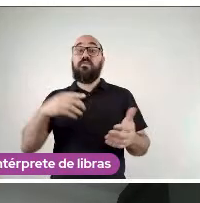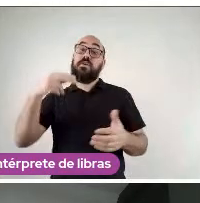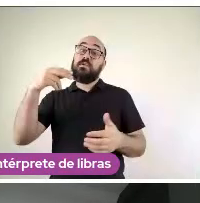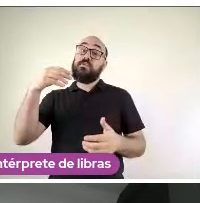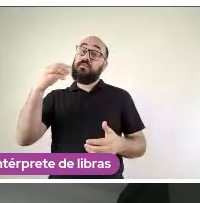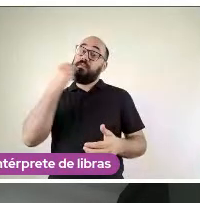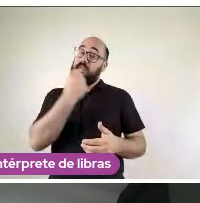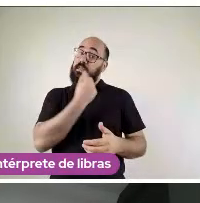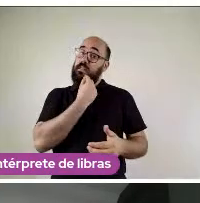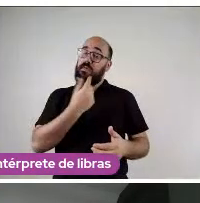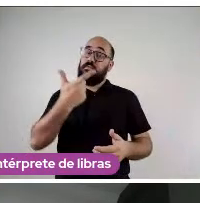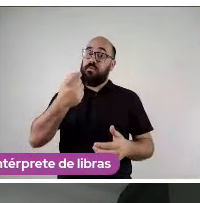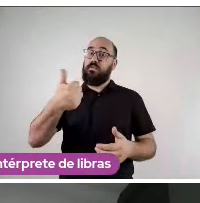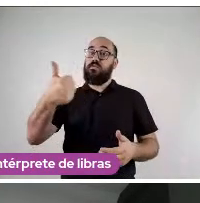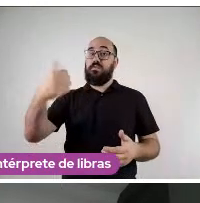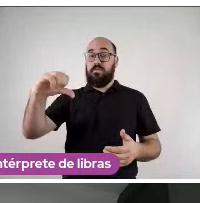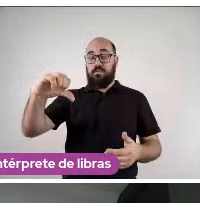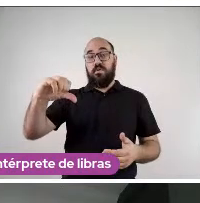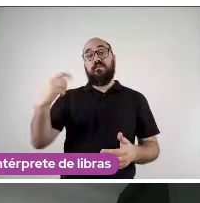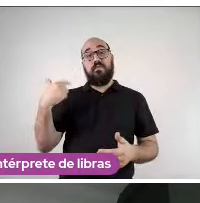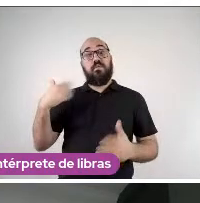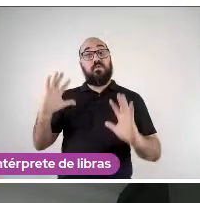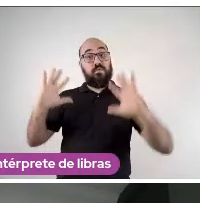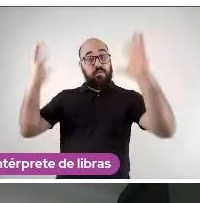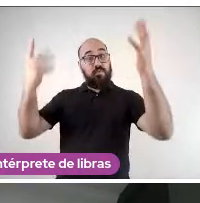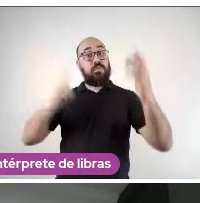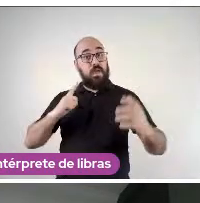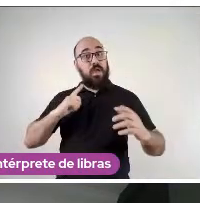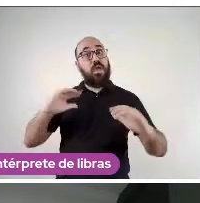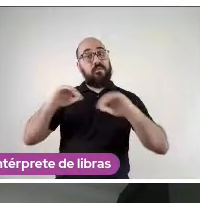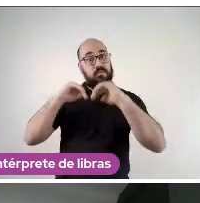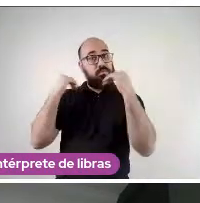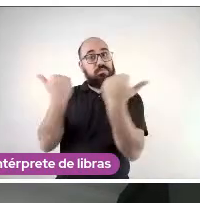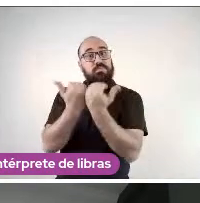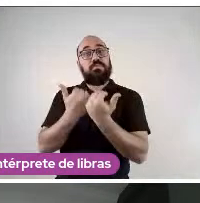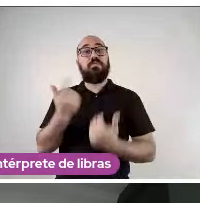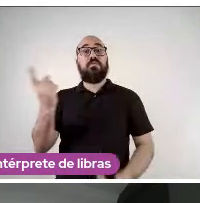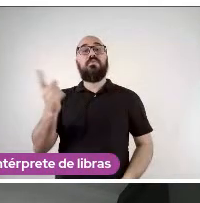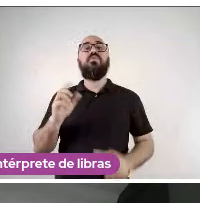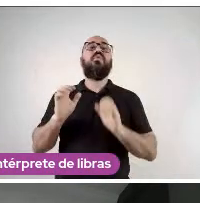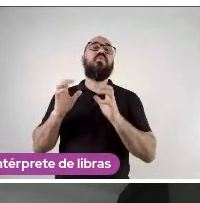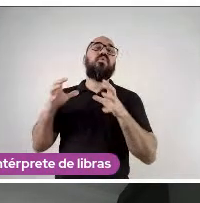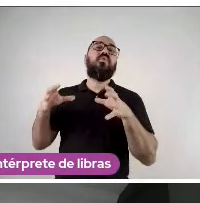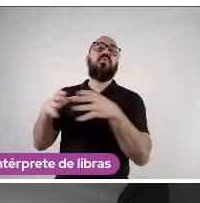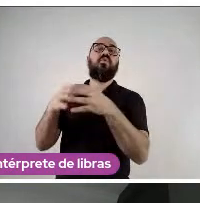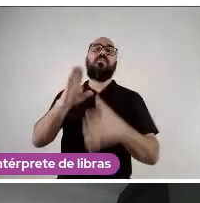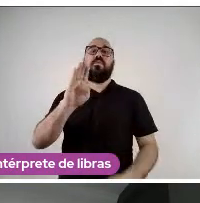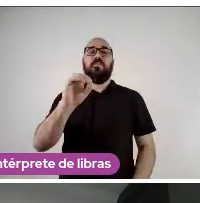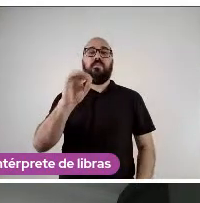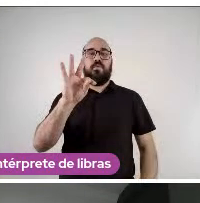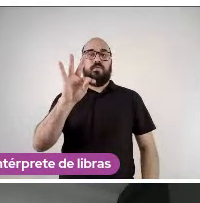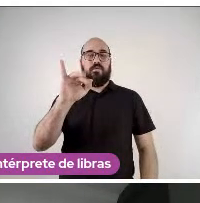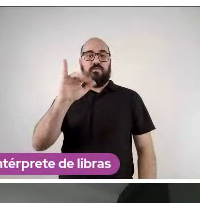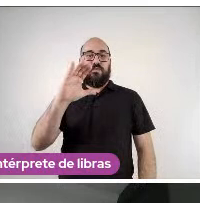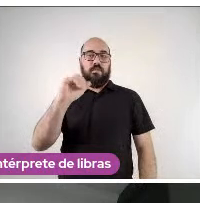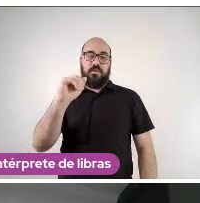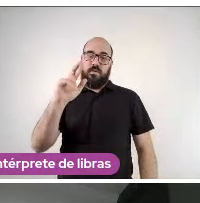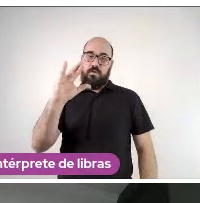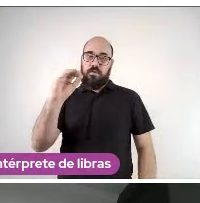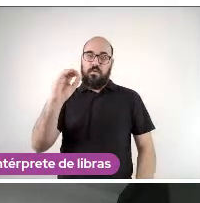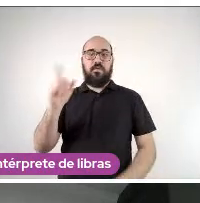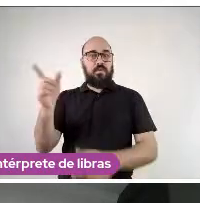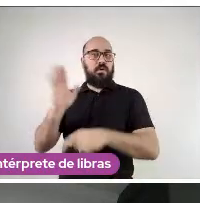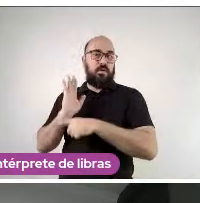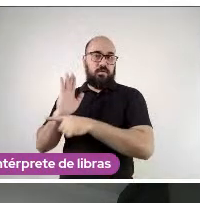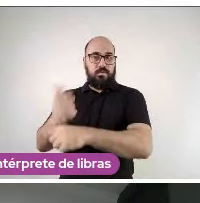2019, que foi o grande evento Conexão Oceano da Fundação Grupo Boticário. Bom, em junho de 2020, foi